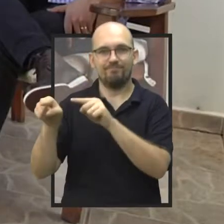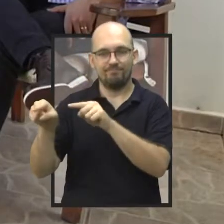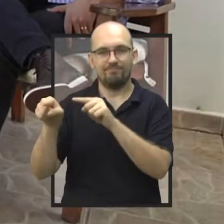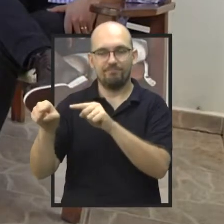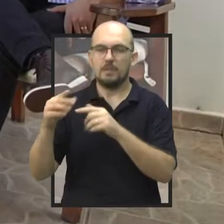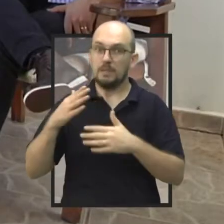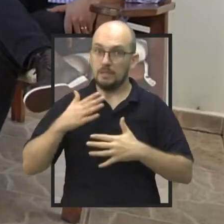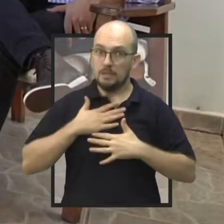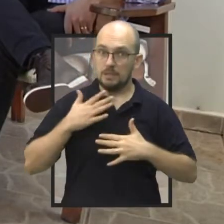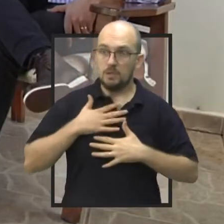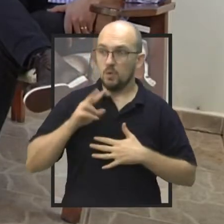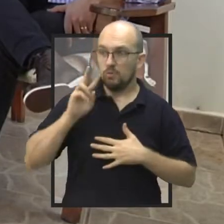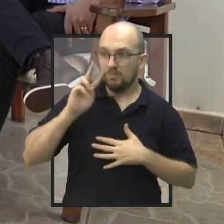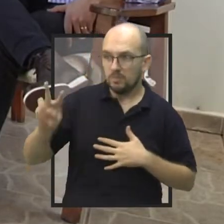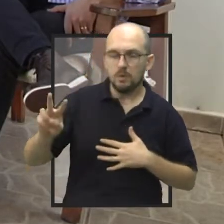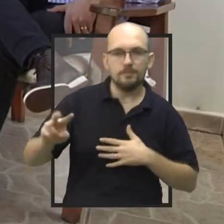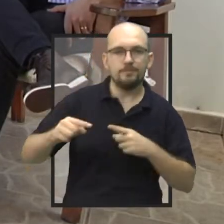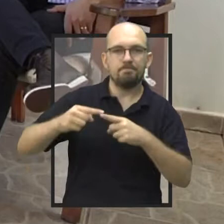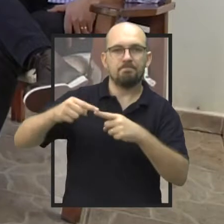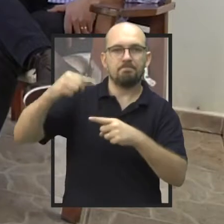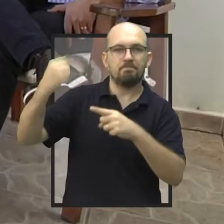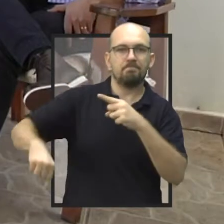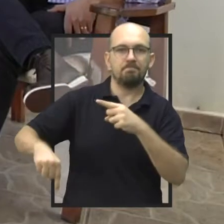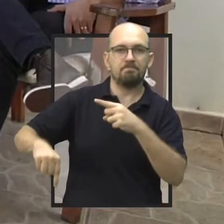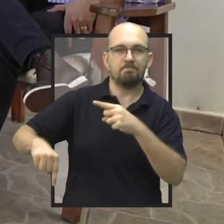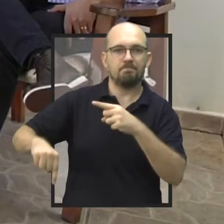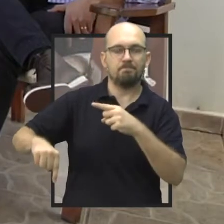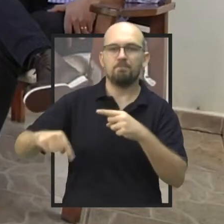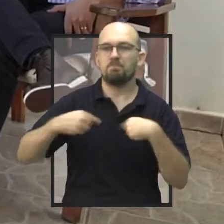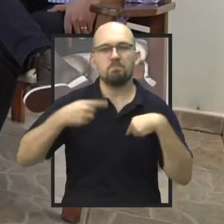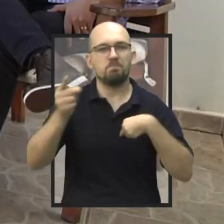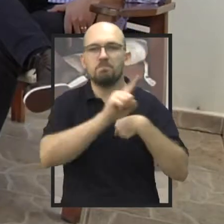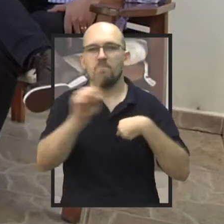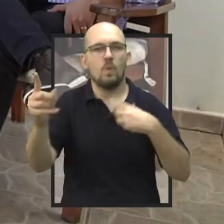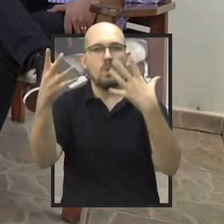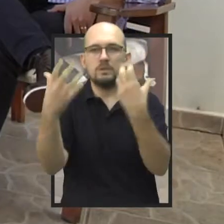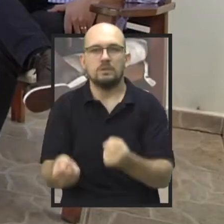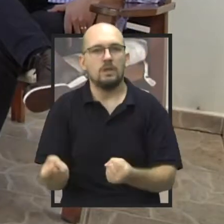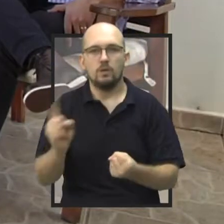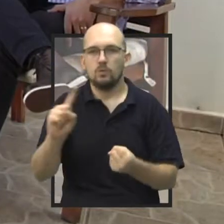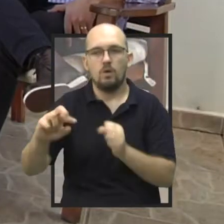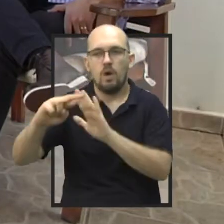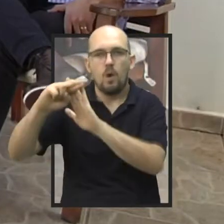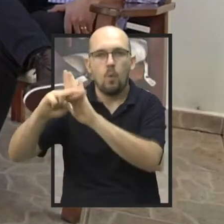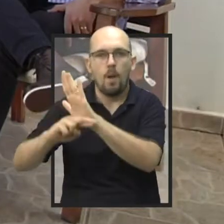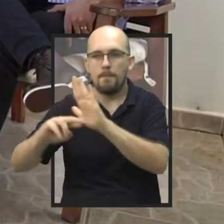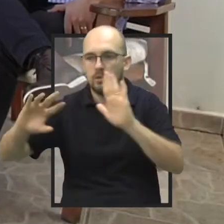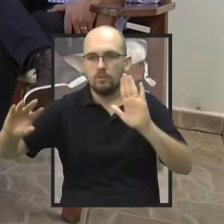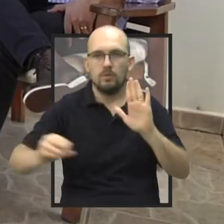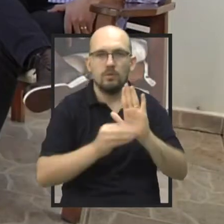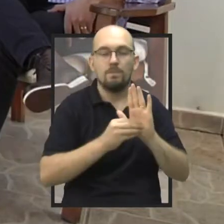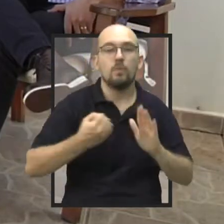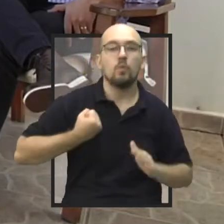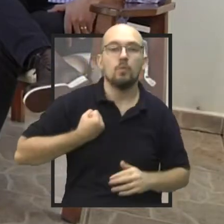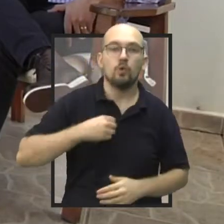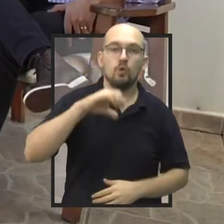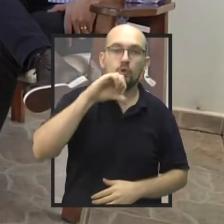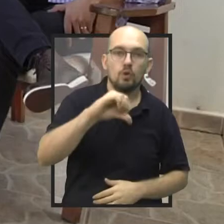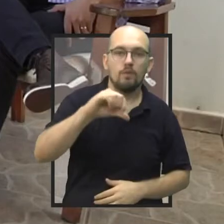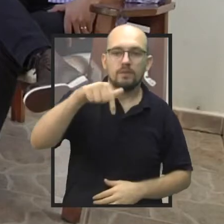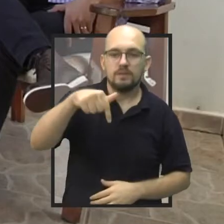como uma legislação iníqua. Eu não aceito ela como regulamento. A 9709